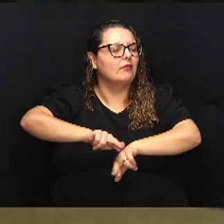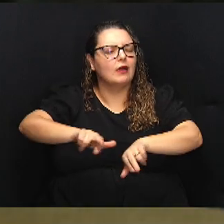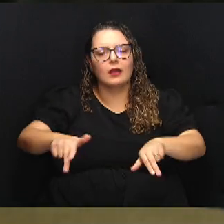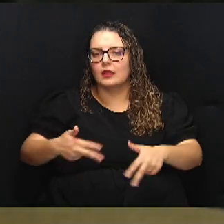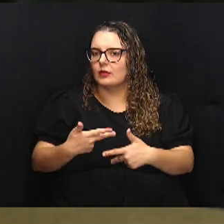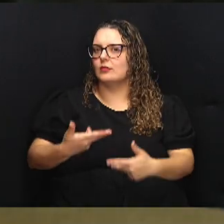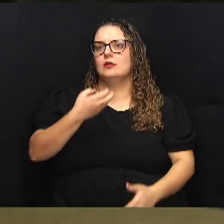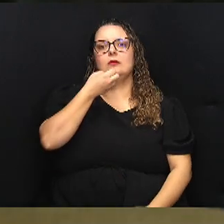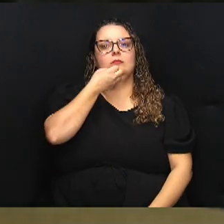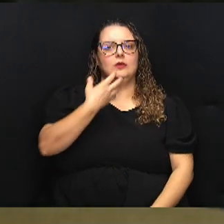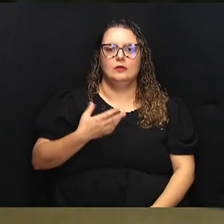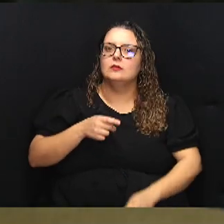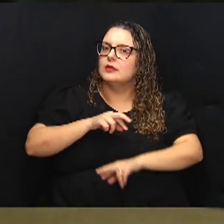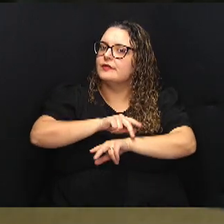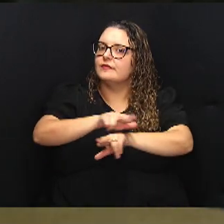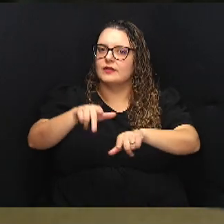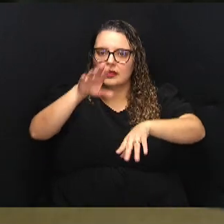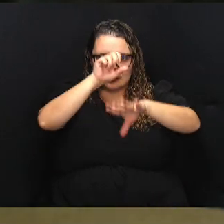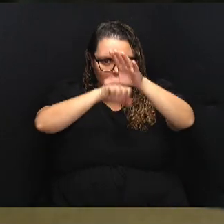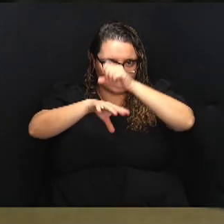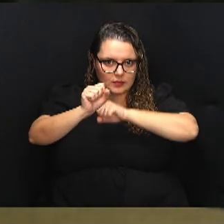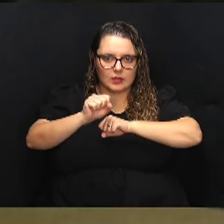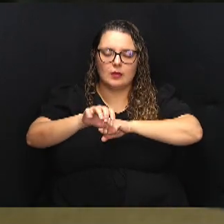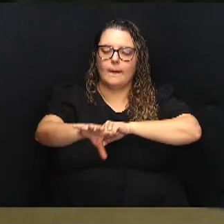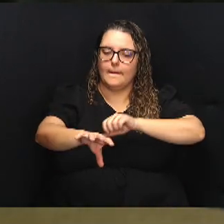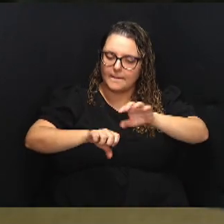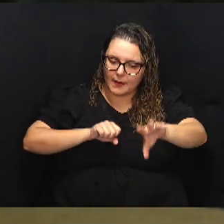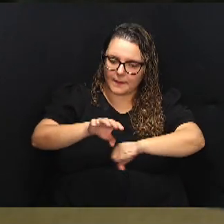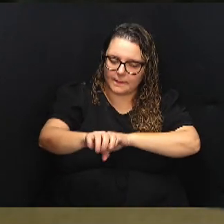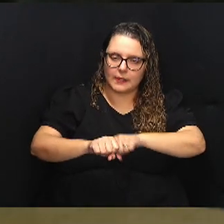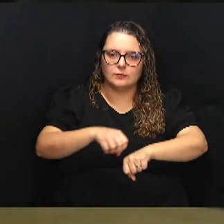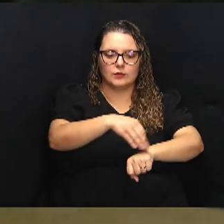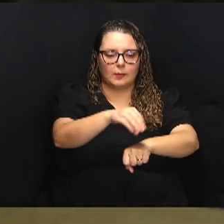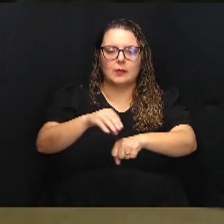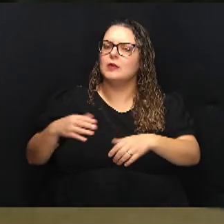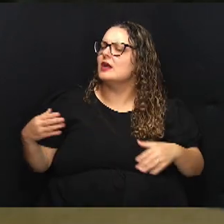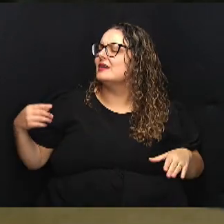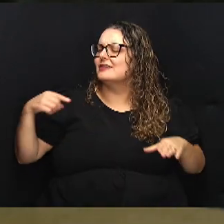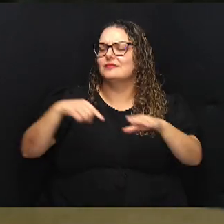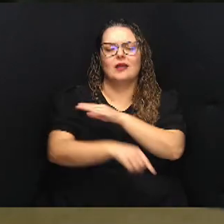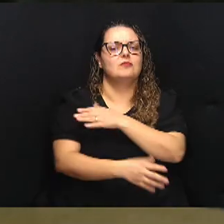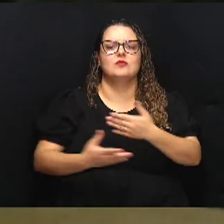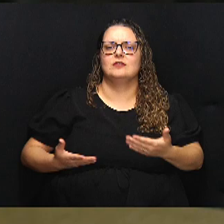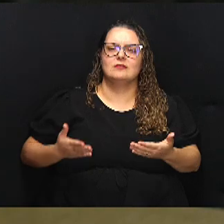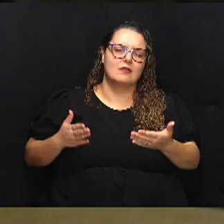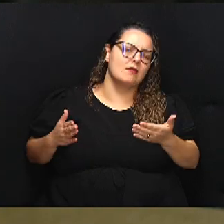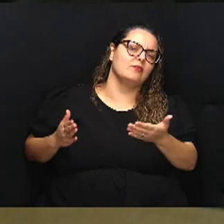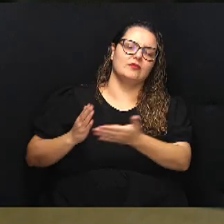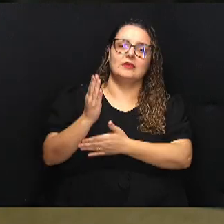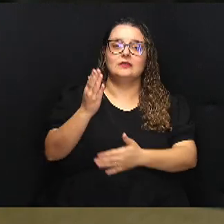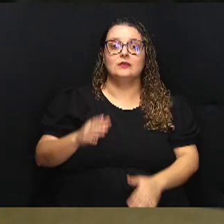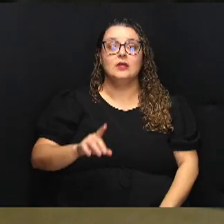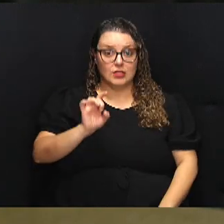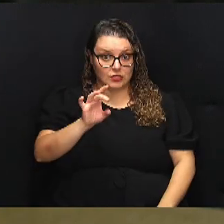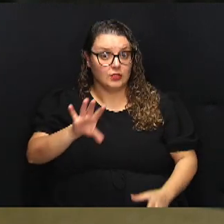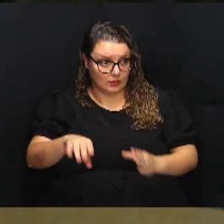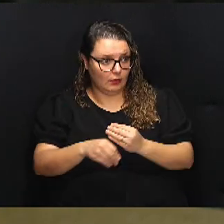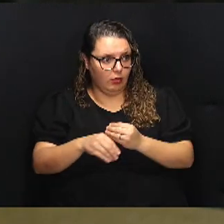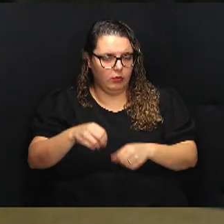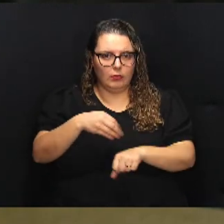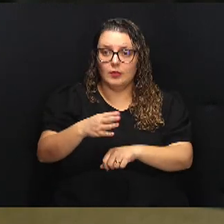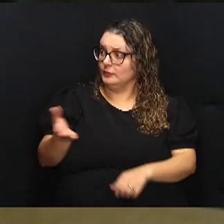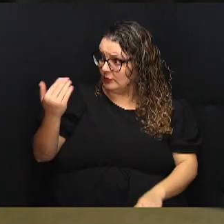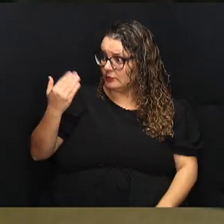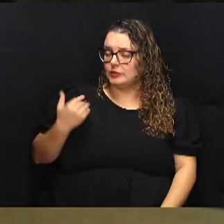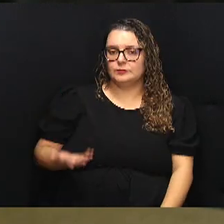tem muito aprendizado. Pega essa dica e vai voar, meu Se eu amigo, minha pudesse amiga. complementar essa dica, Vamos lá. como a